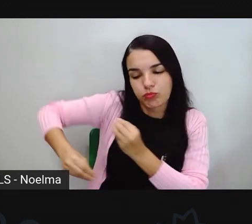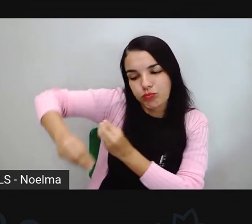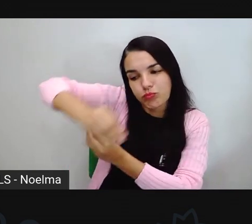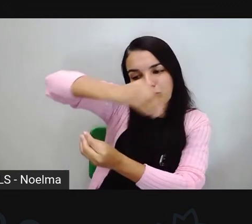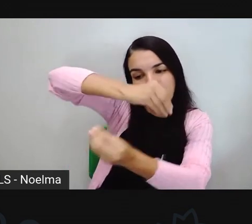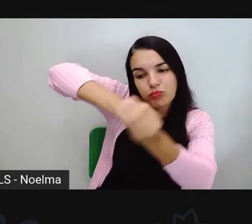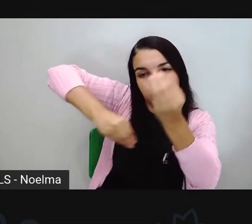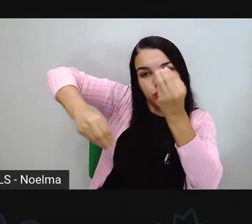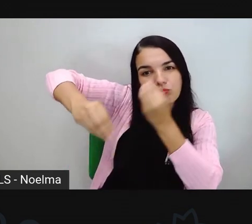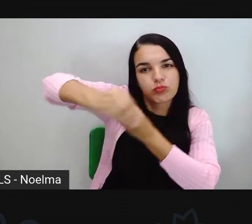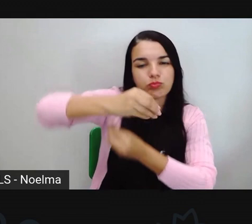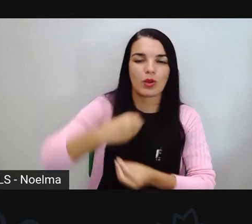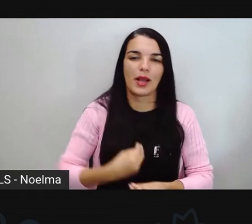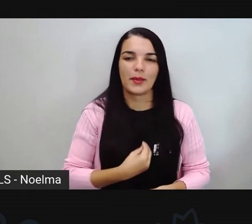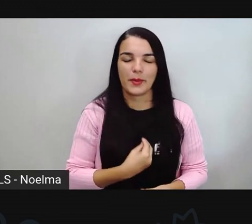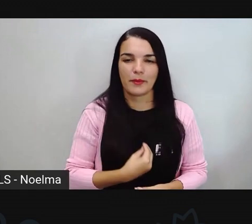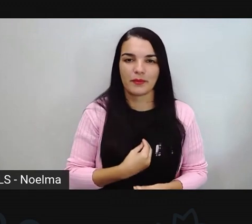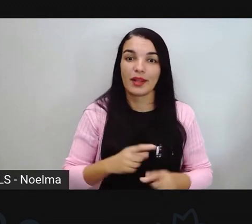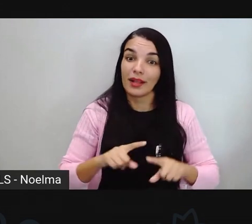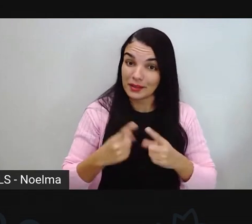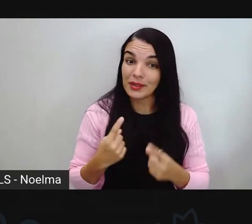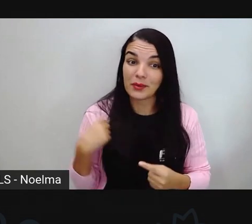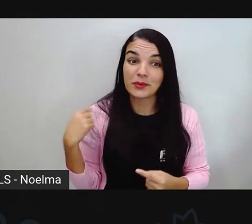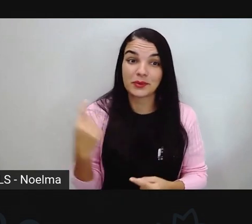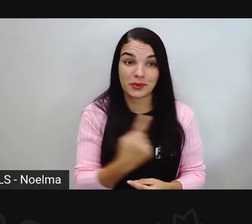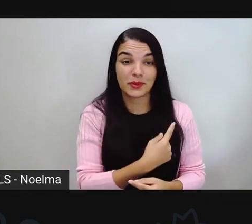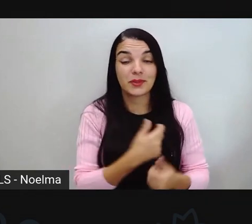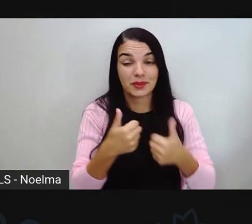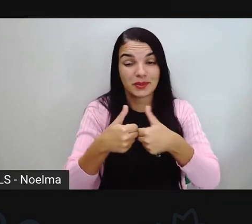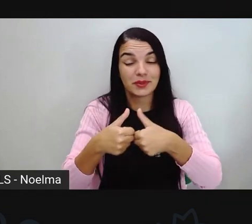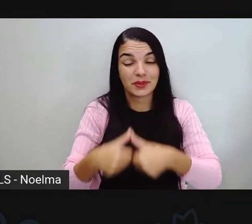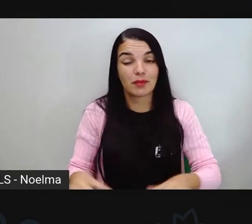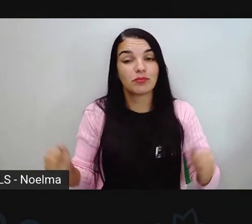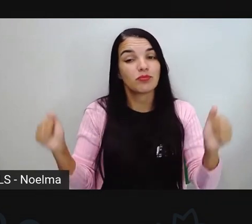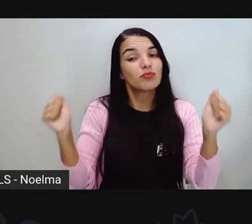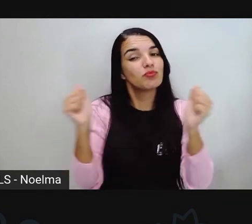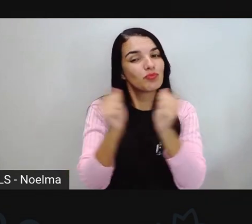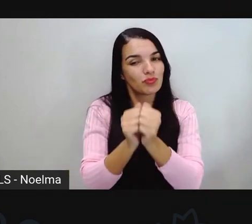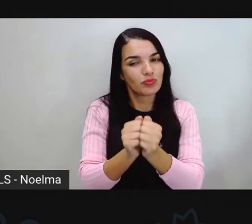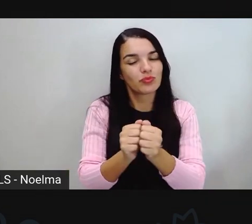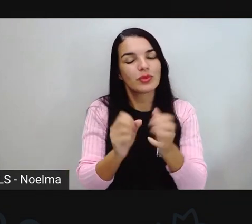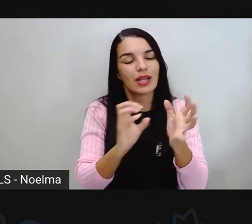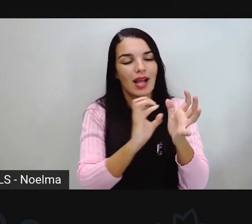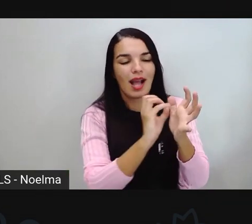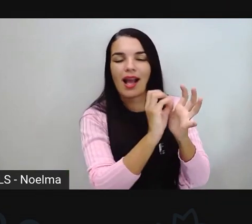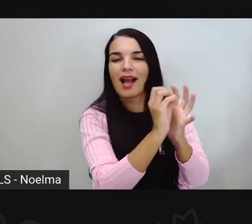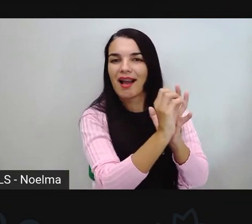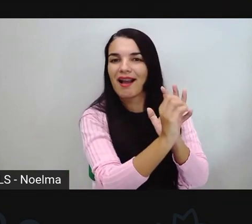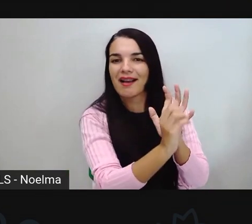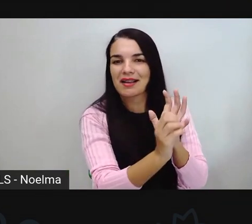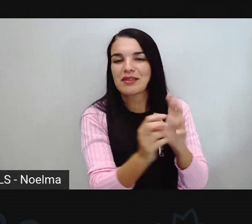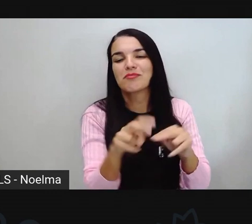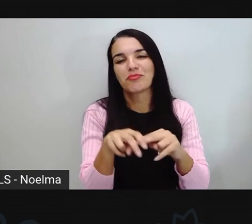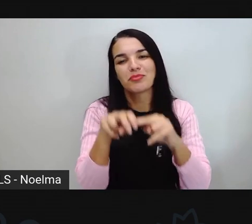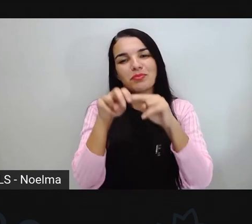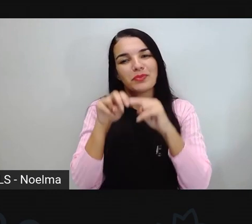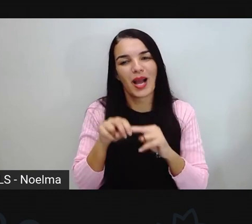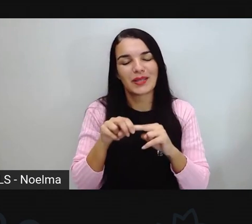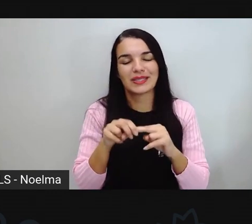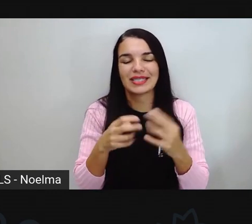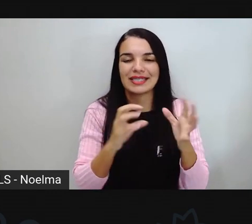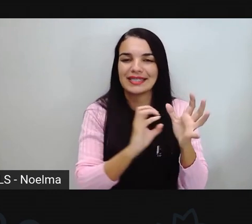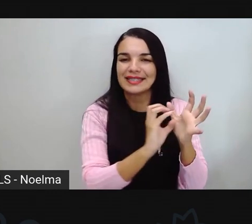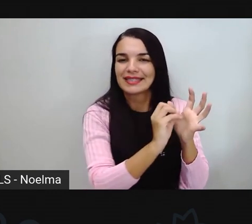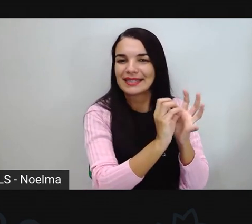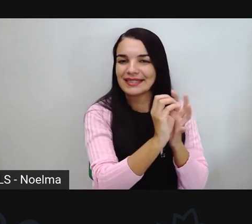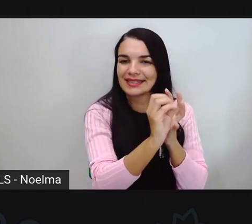E nós estamos ligados nesse grande ciclo da vida através da cadeia alimentar, né? Onde tudo